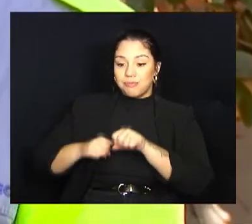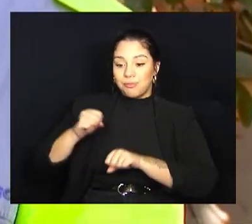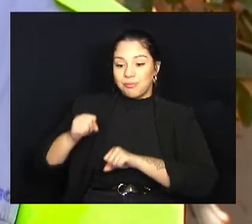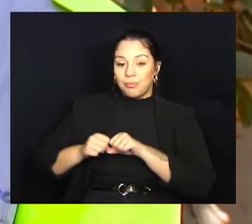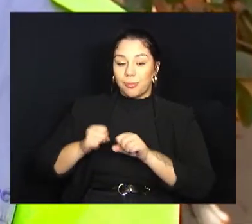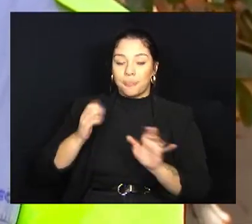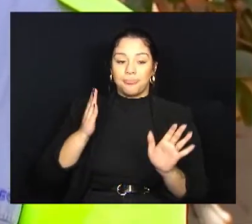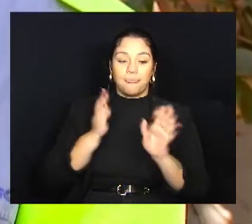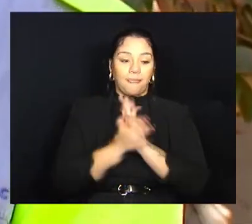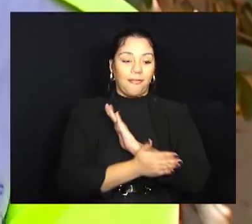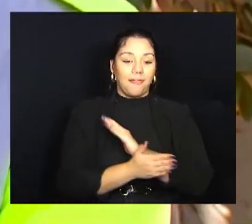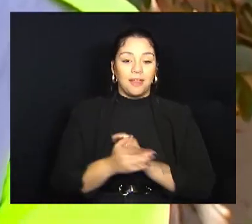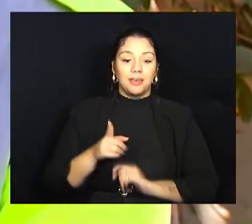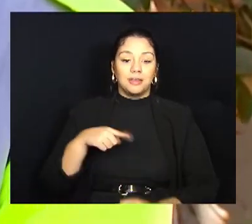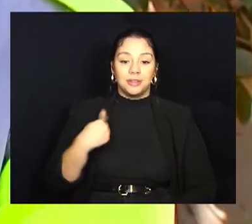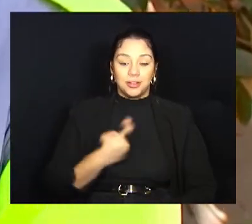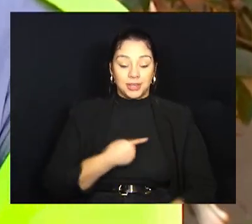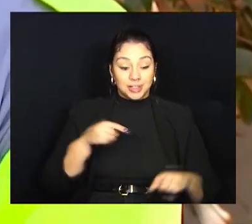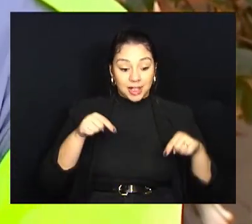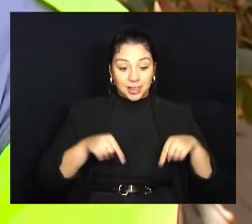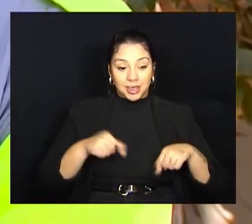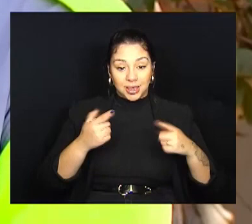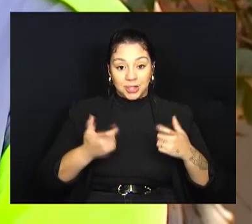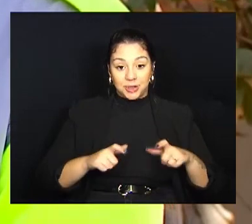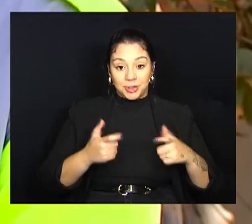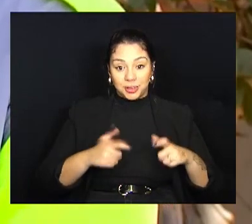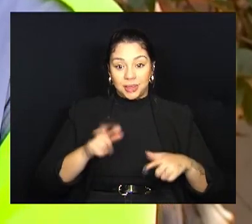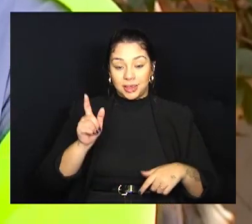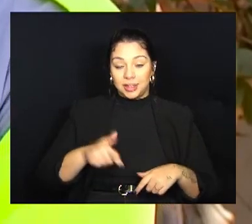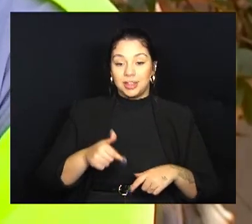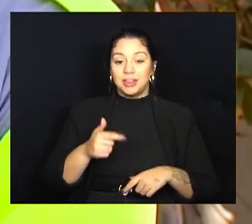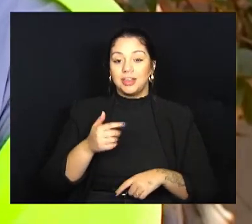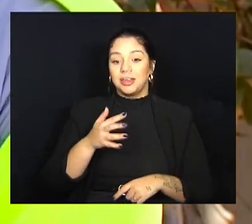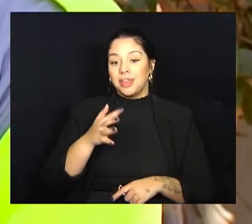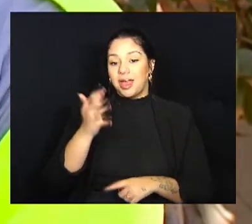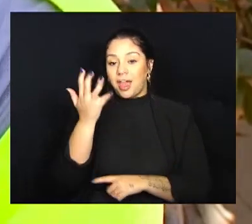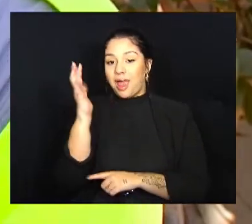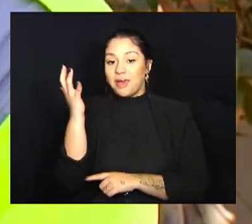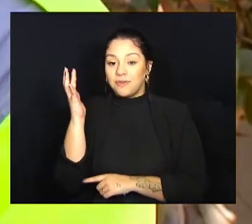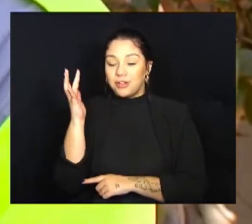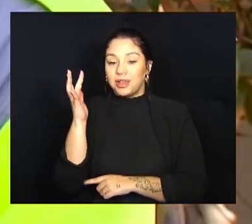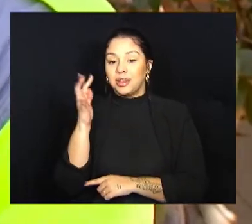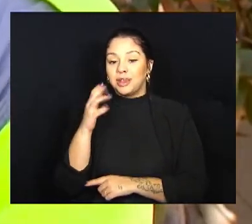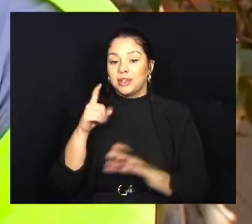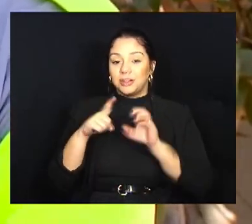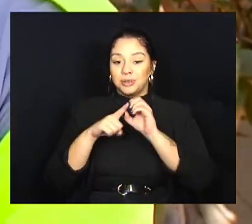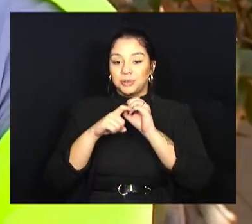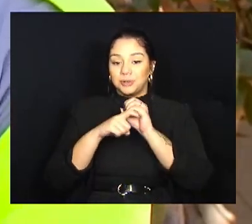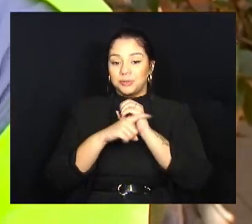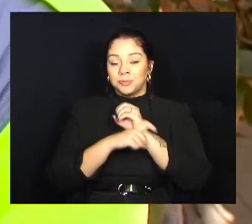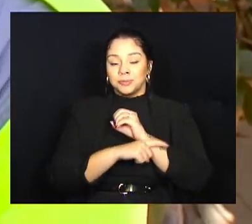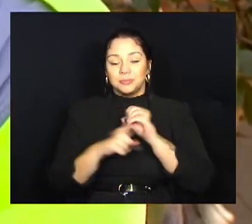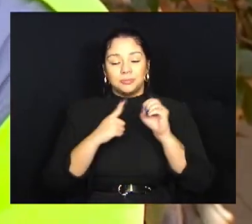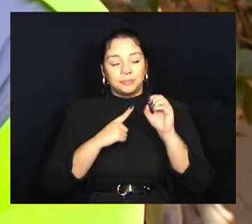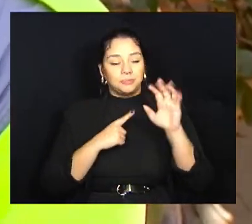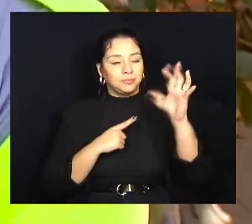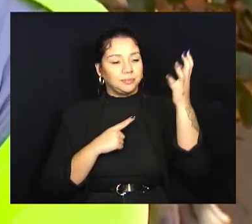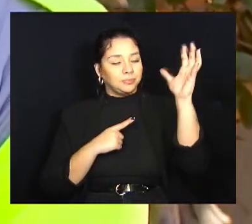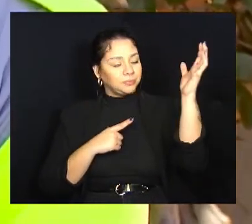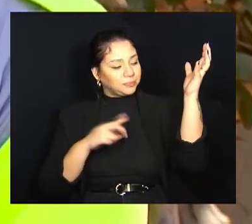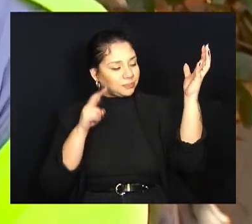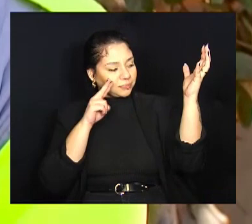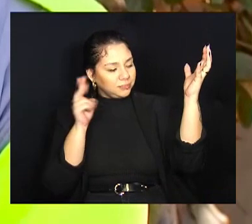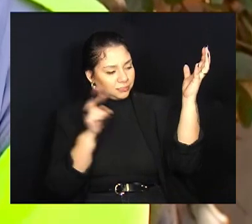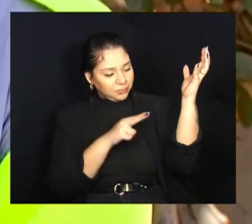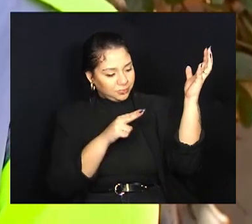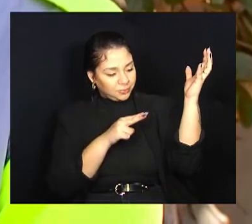dia, nós passamos por aqui, né, por essa goiabeira. E analisando o tronco dela ali, não é, nós comentamos com